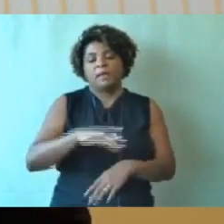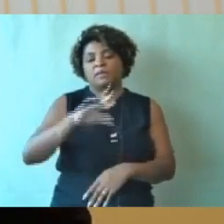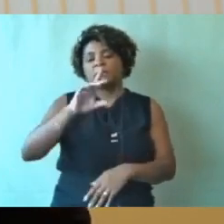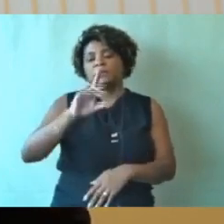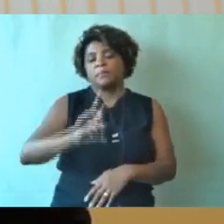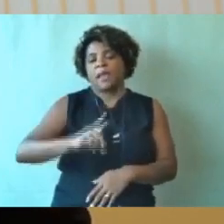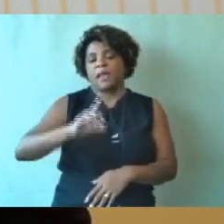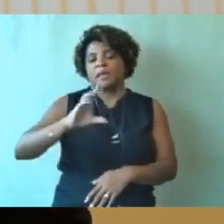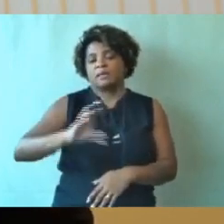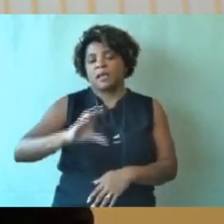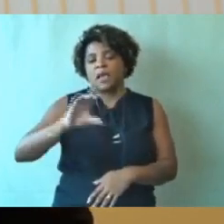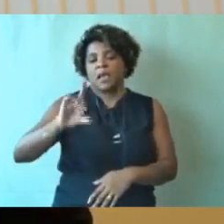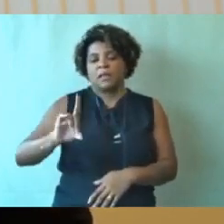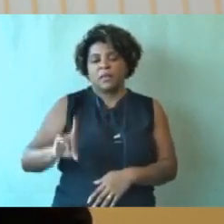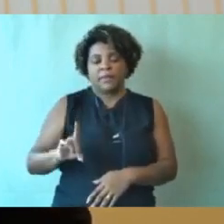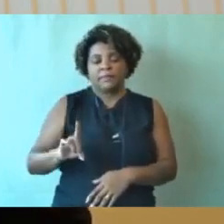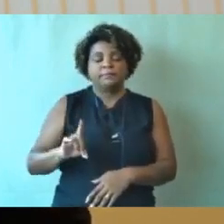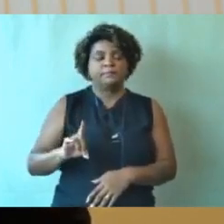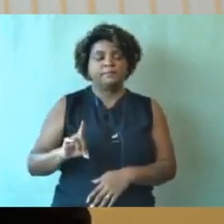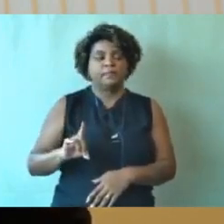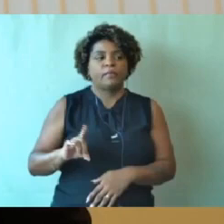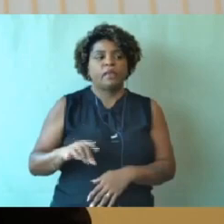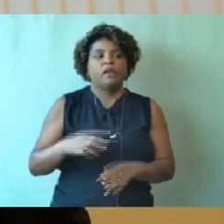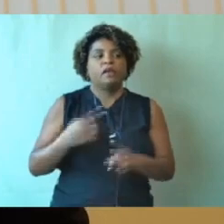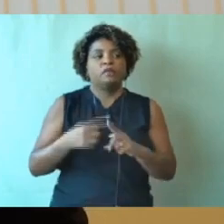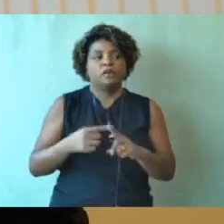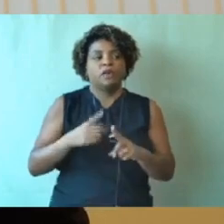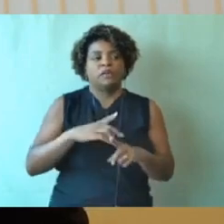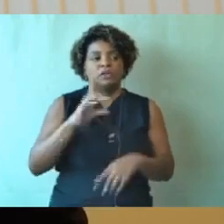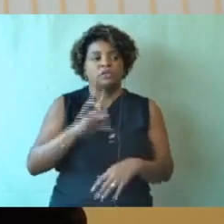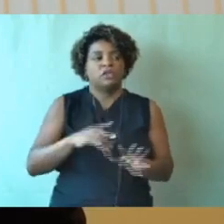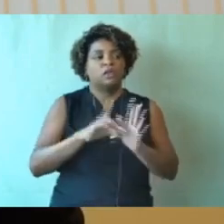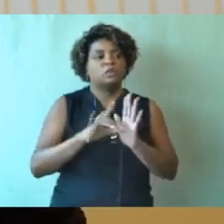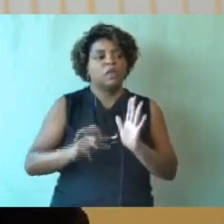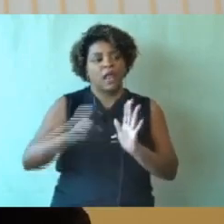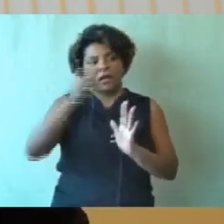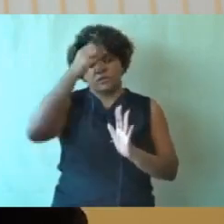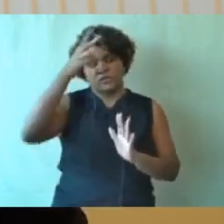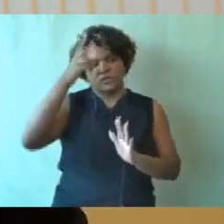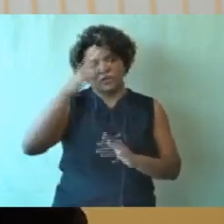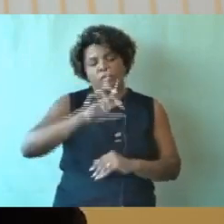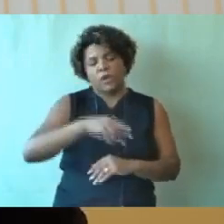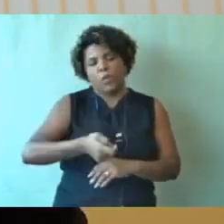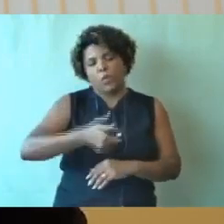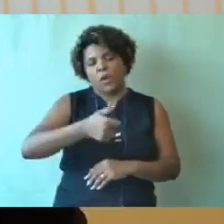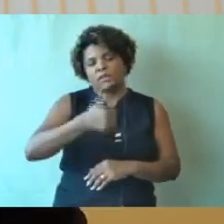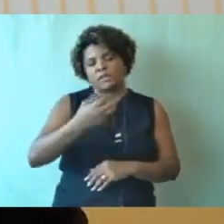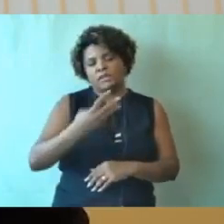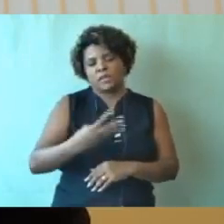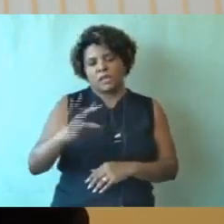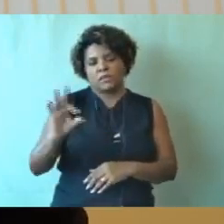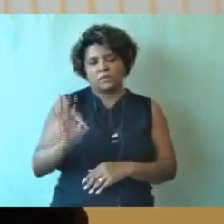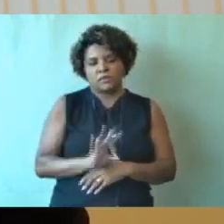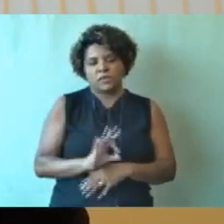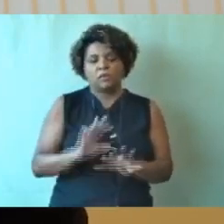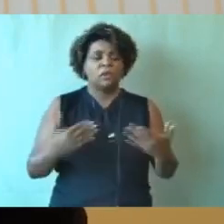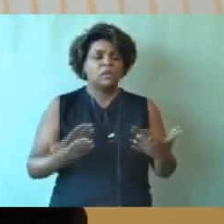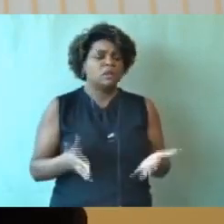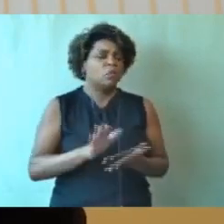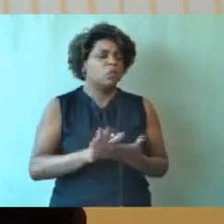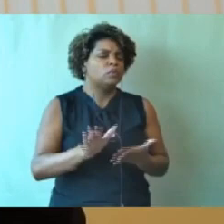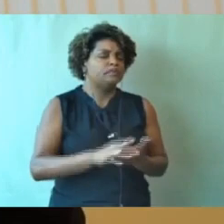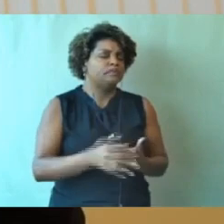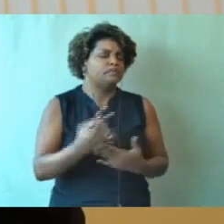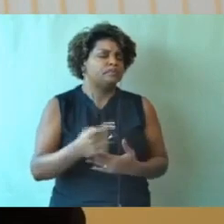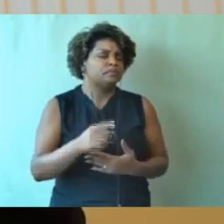Só isso aí já dá 13%. Então, o custo do sistema nosso, orçado para o ano que vem, dá em torno de 1 bilhão e 700, 1 bilhão e 800. Diz